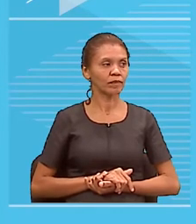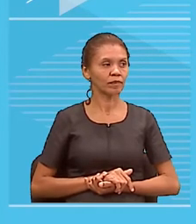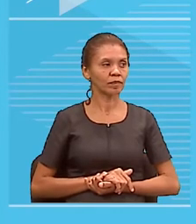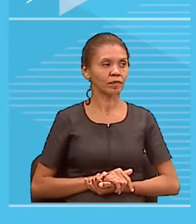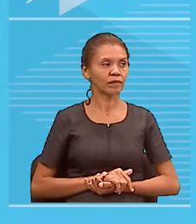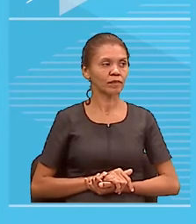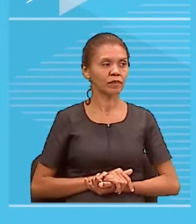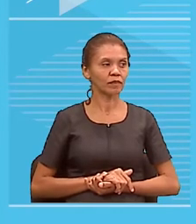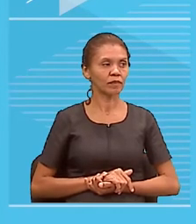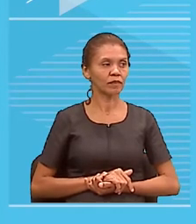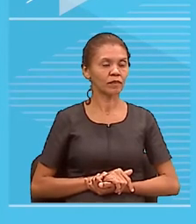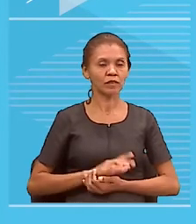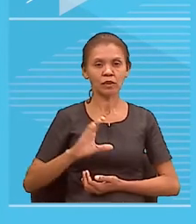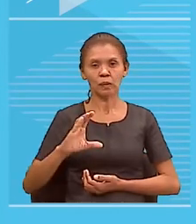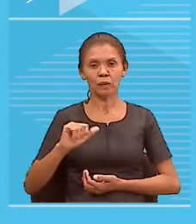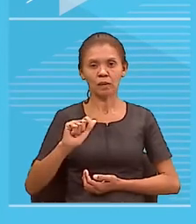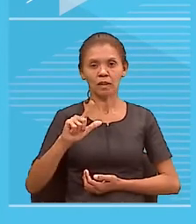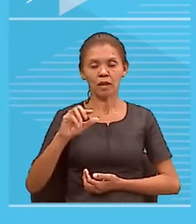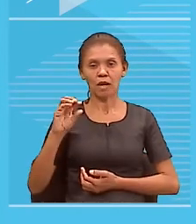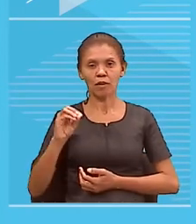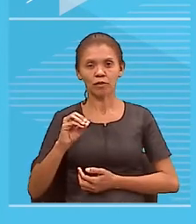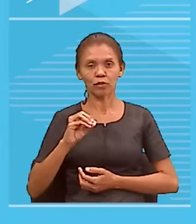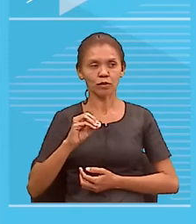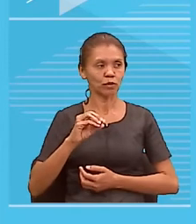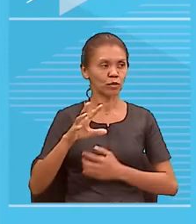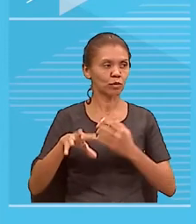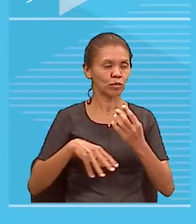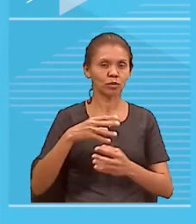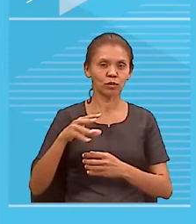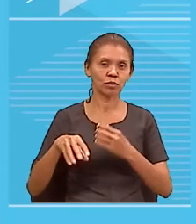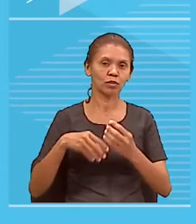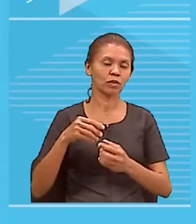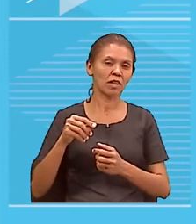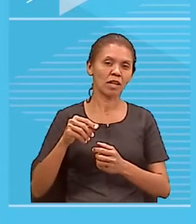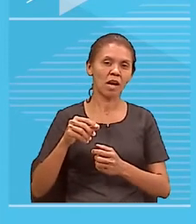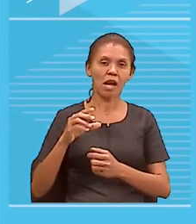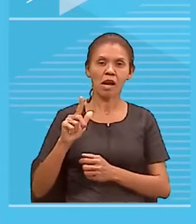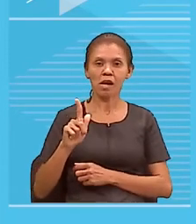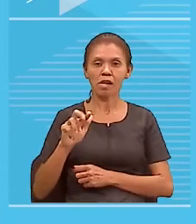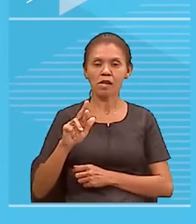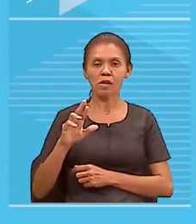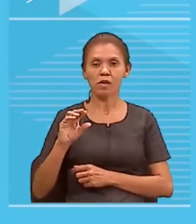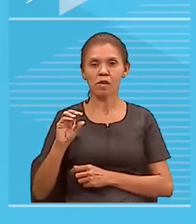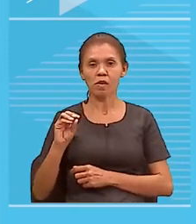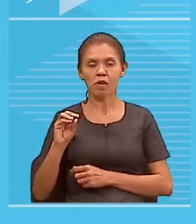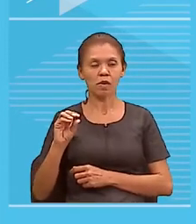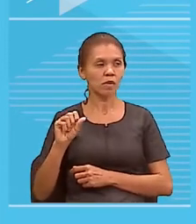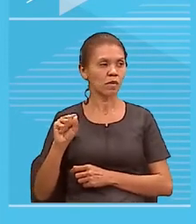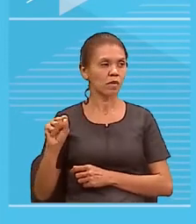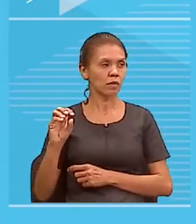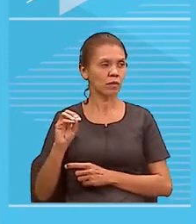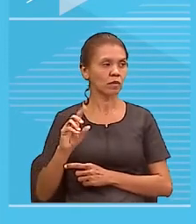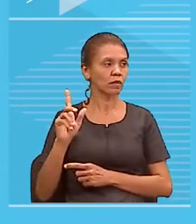maizena tem né que é o amido EA própria farinha de trigo né e tudo vem do amido da